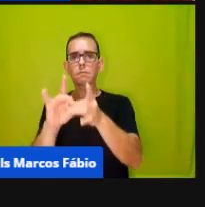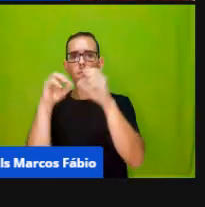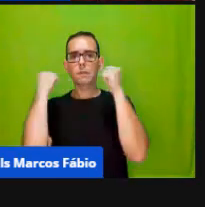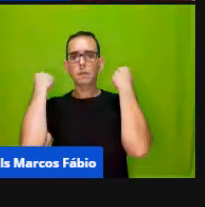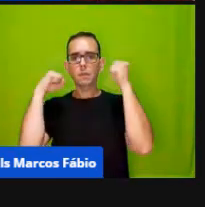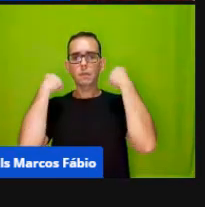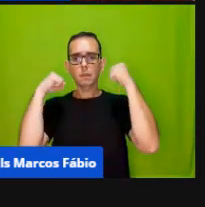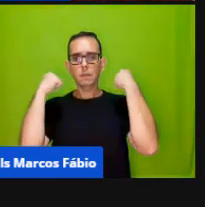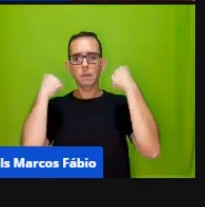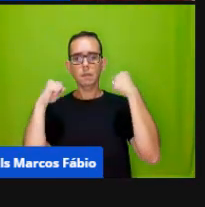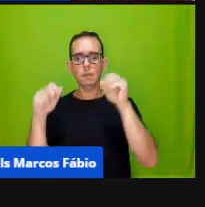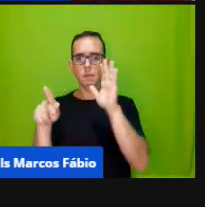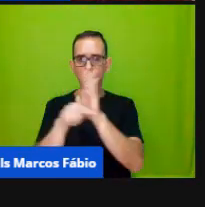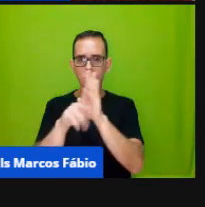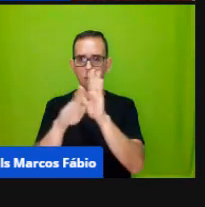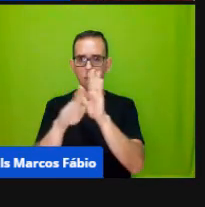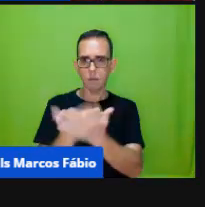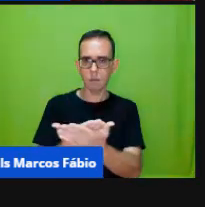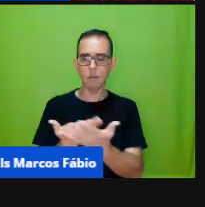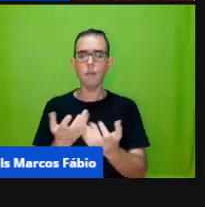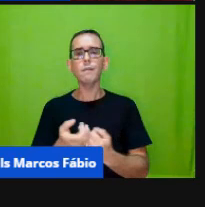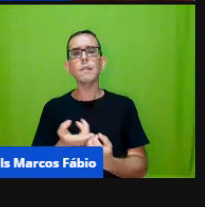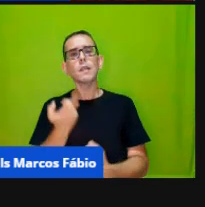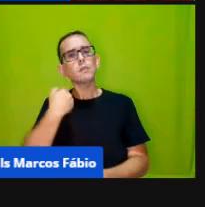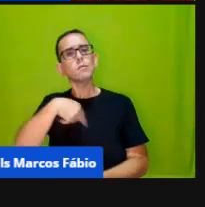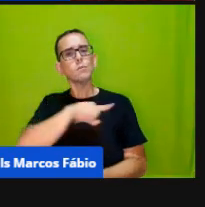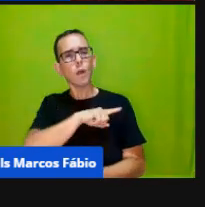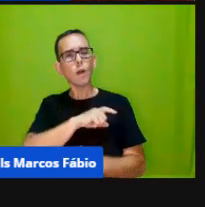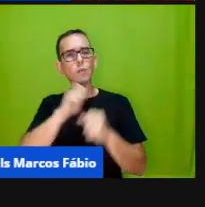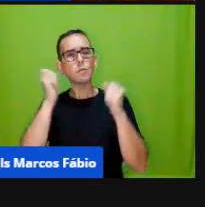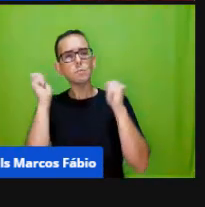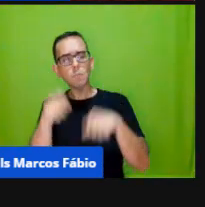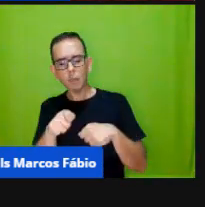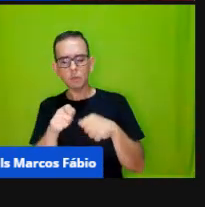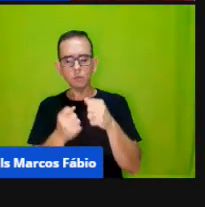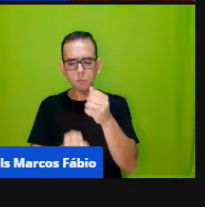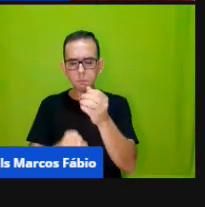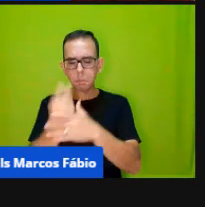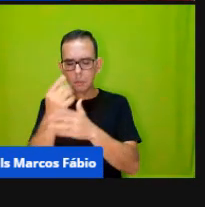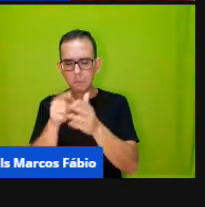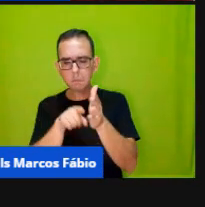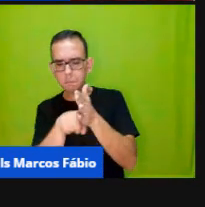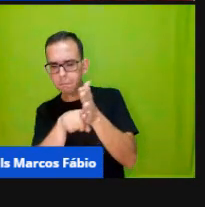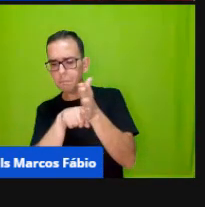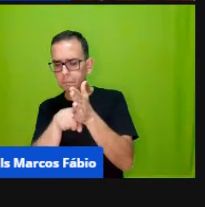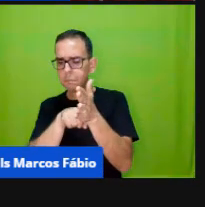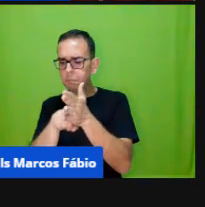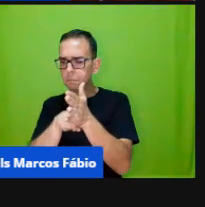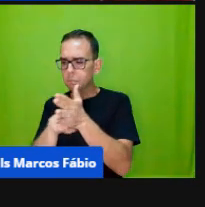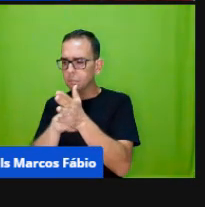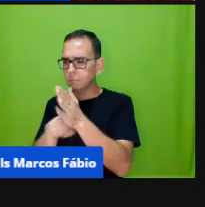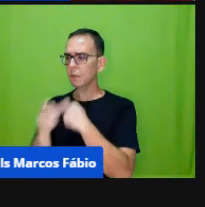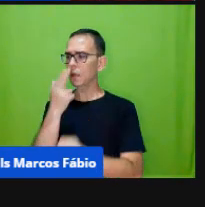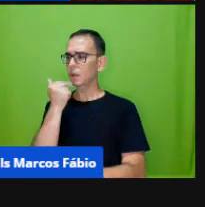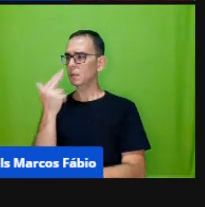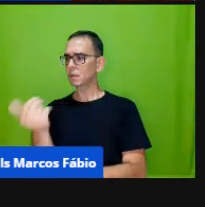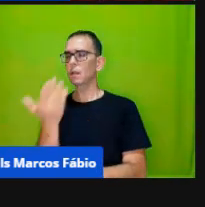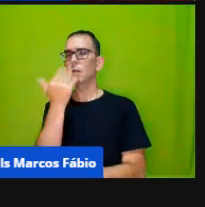escolar propriamente dita, que a gente pode fomentar, é a questão da nutrição e da